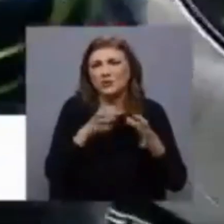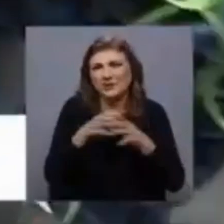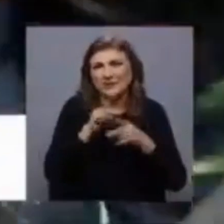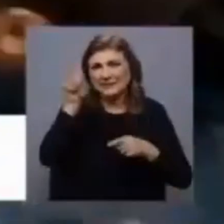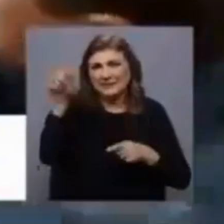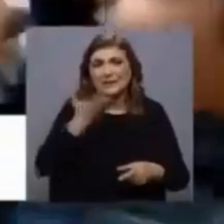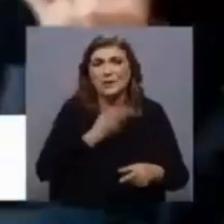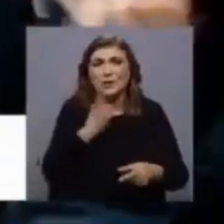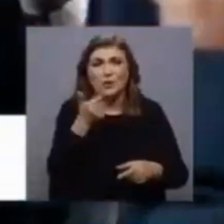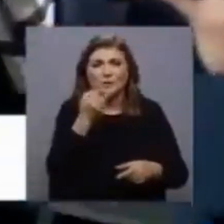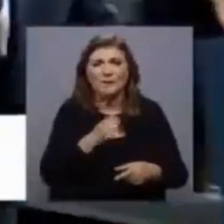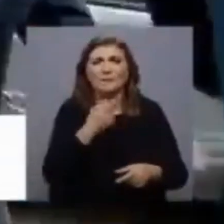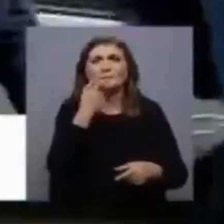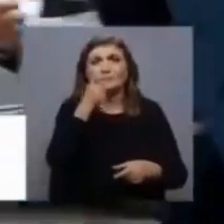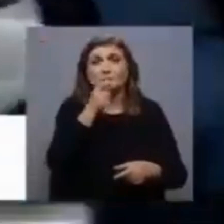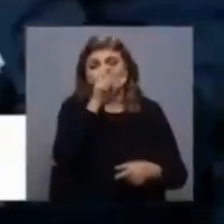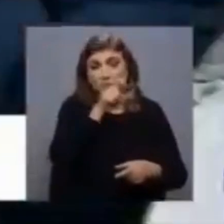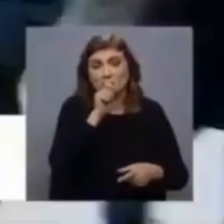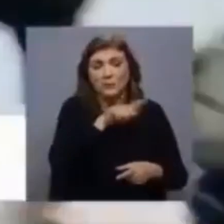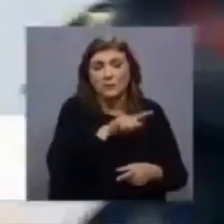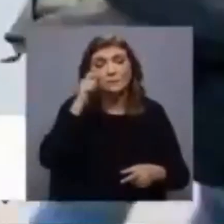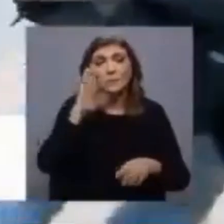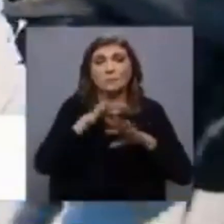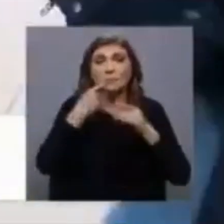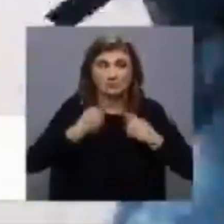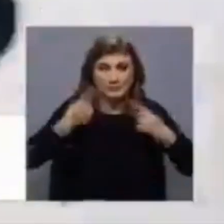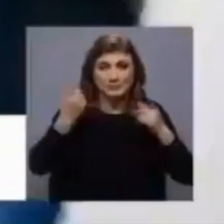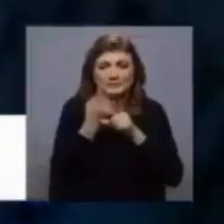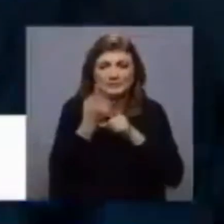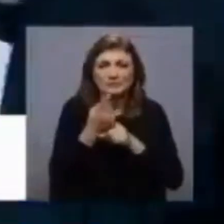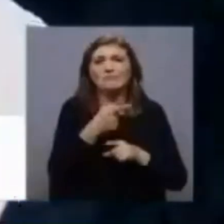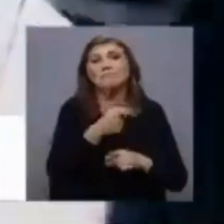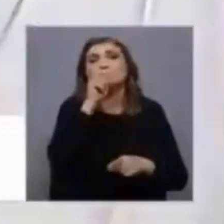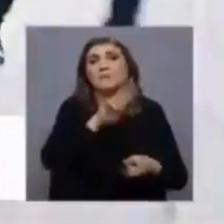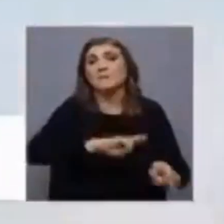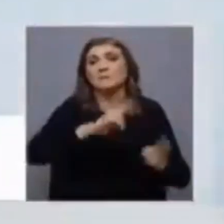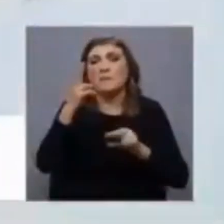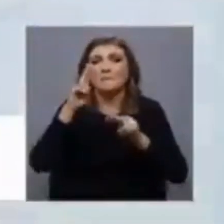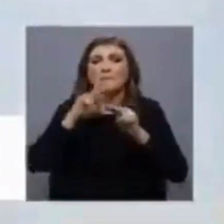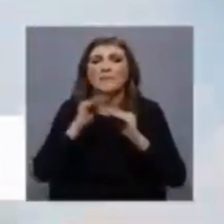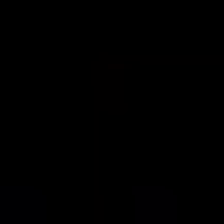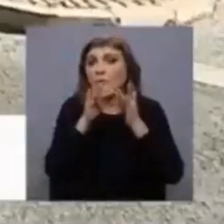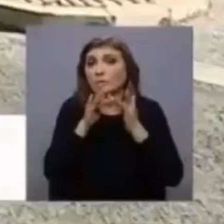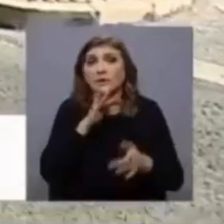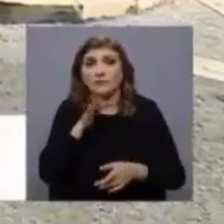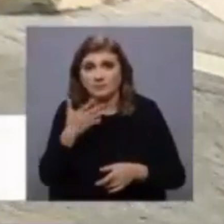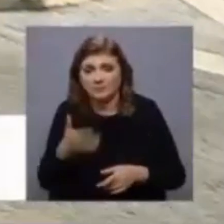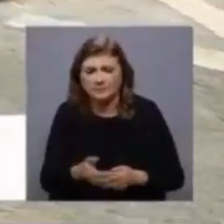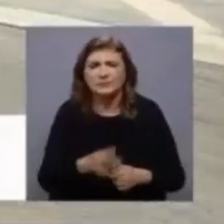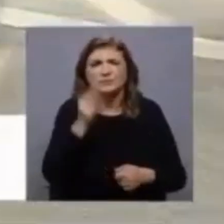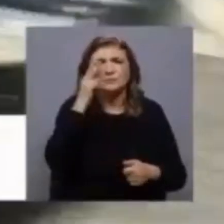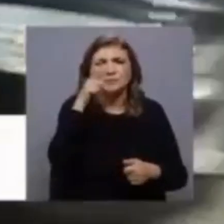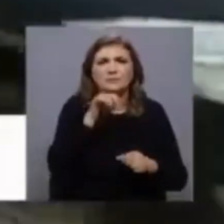Pinto teme que o português venha a ser prejudicado com esta revelação e que seja transferido para uma prisão de alta segurança. O pirata